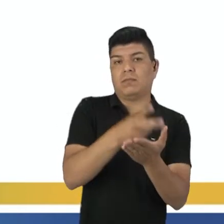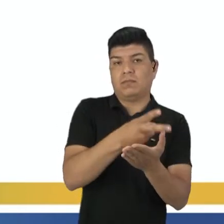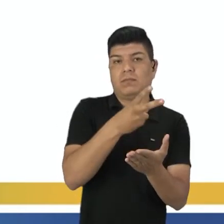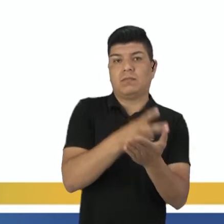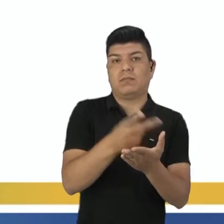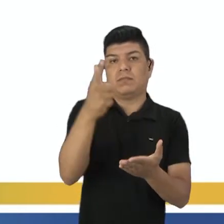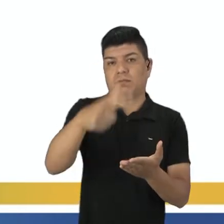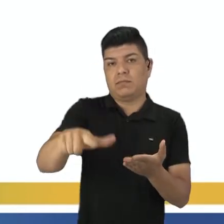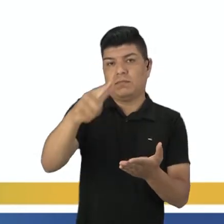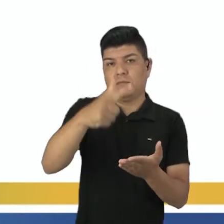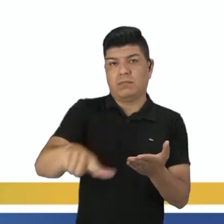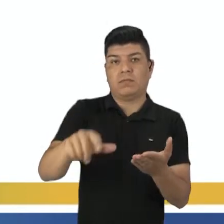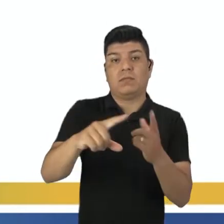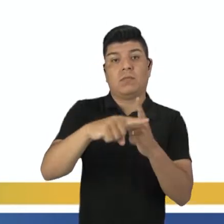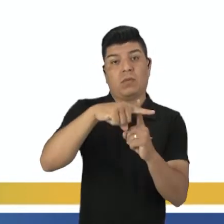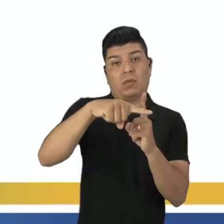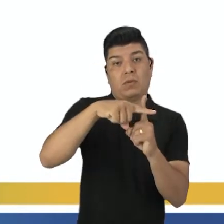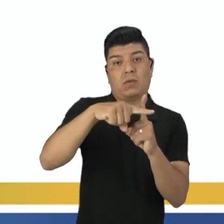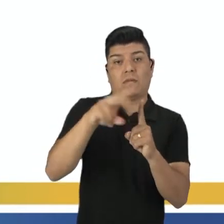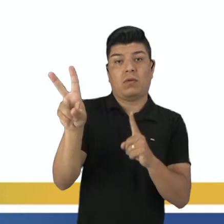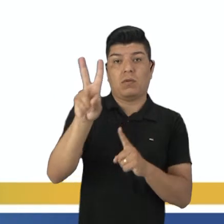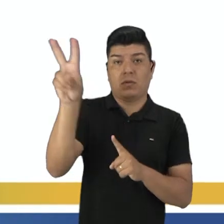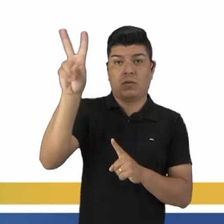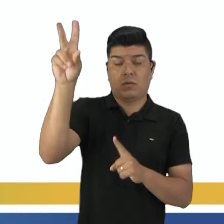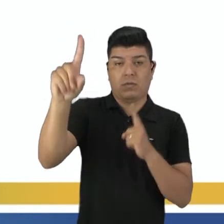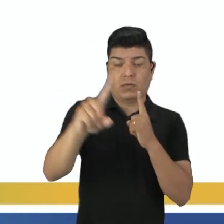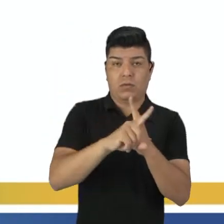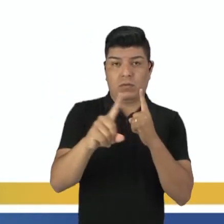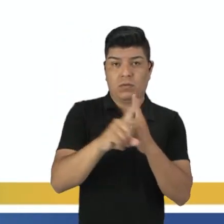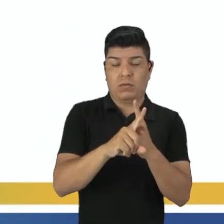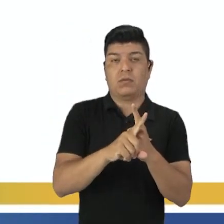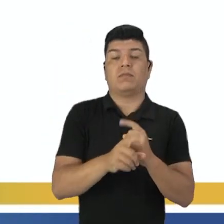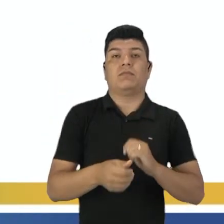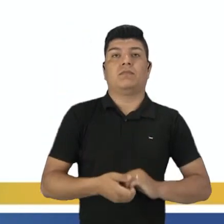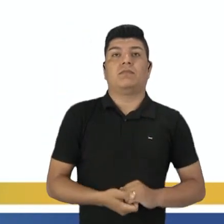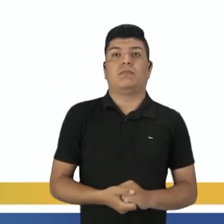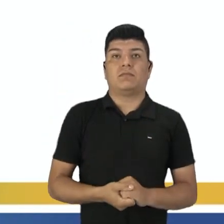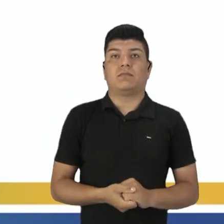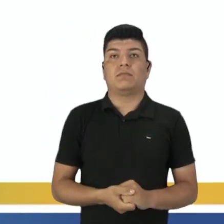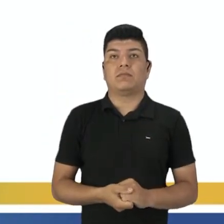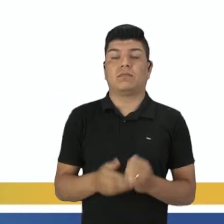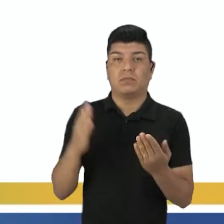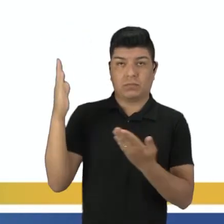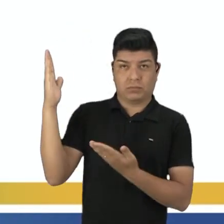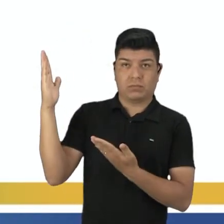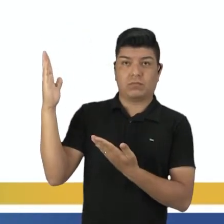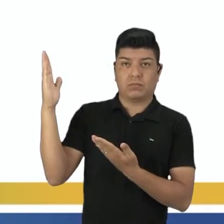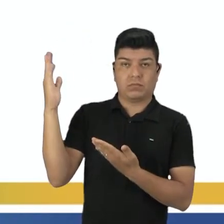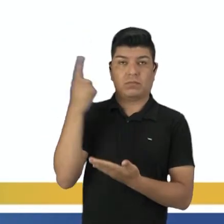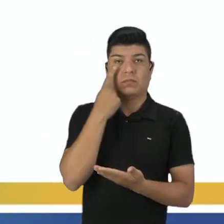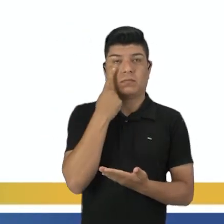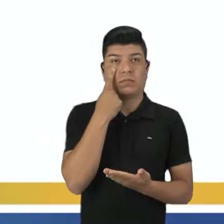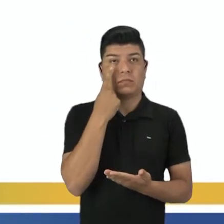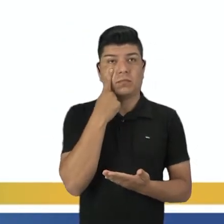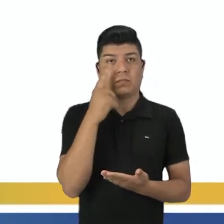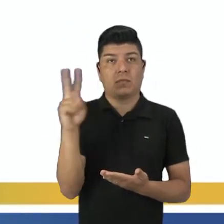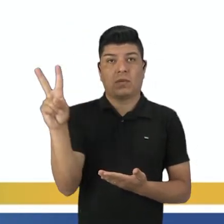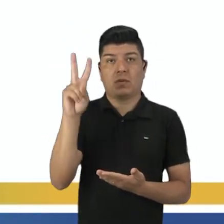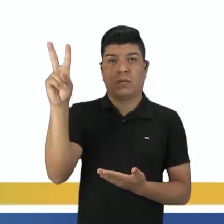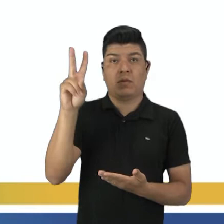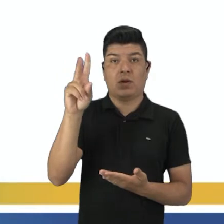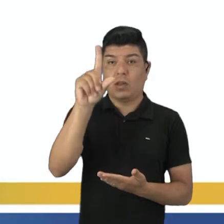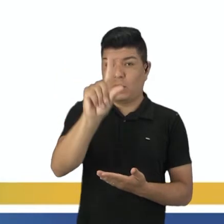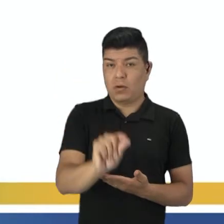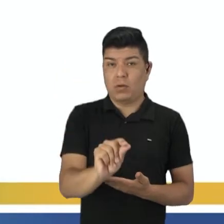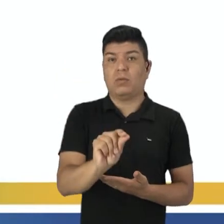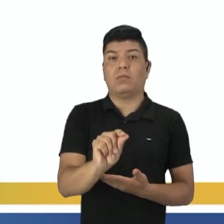das repetições a somatória, né, desses valores encontrados aí na face superior. Então, observe que o valor mínimo para